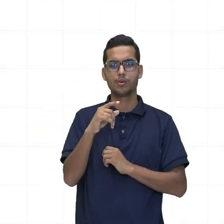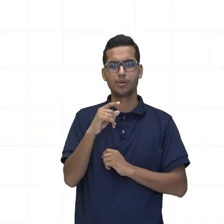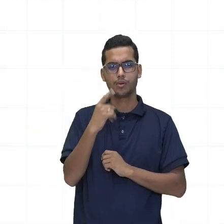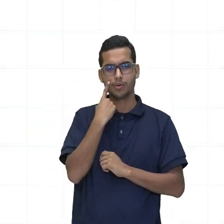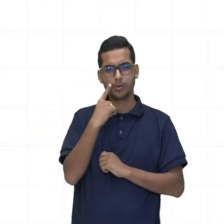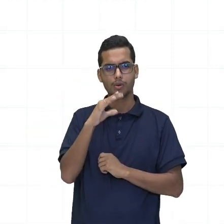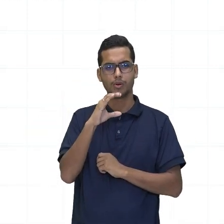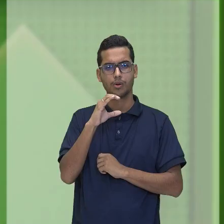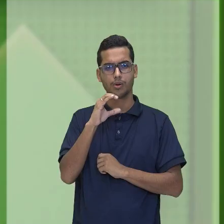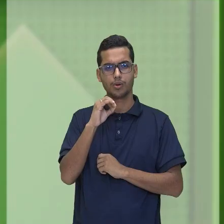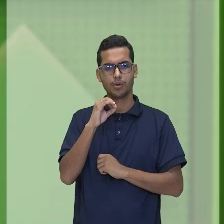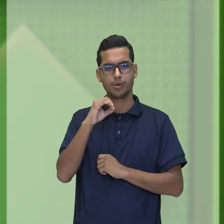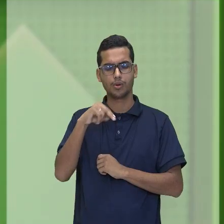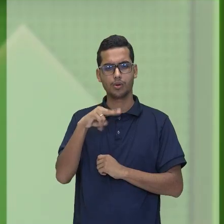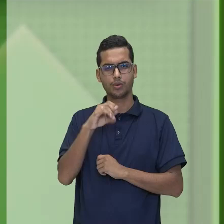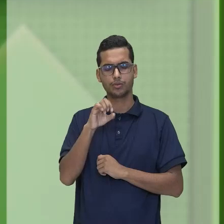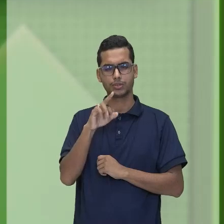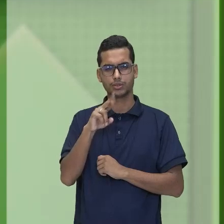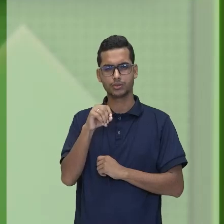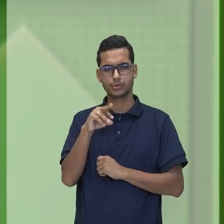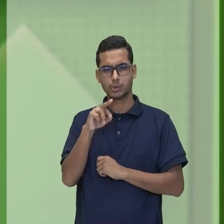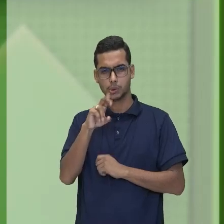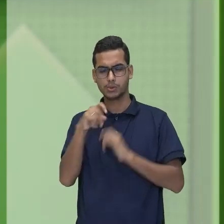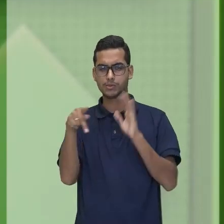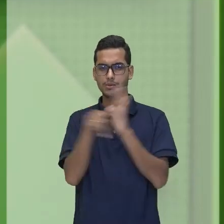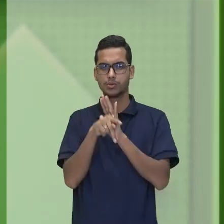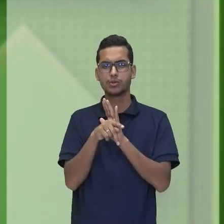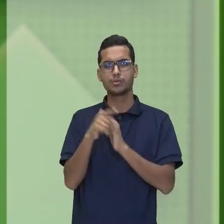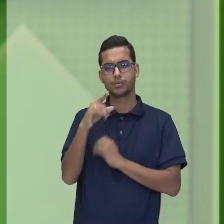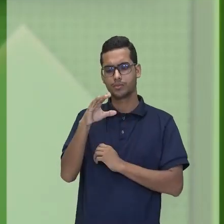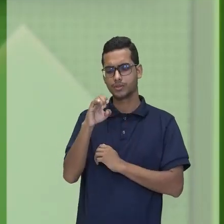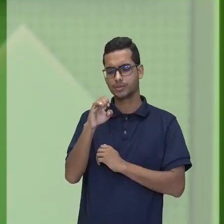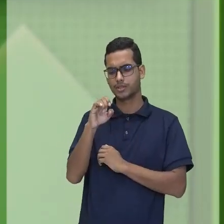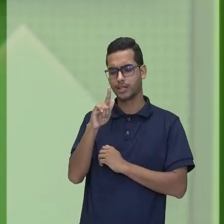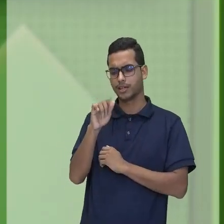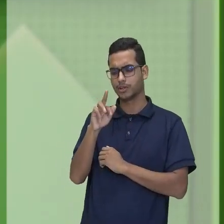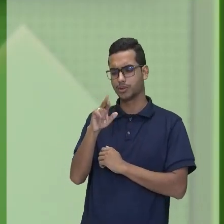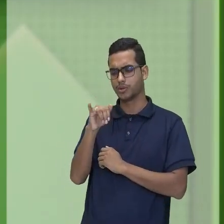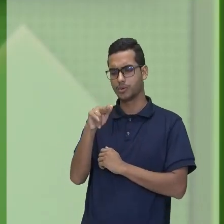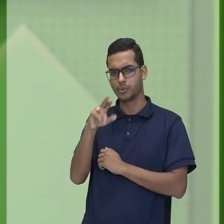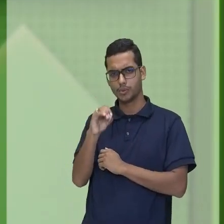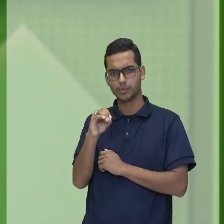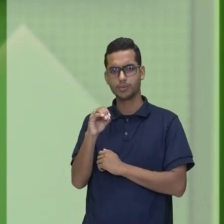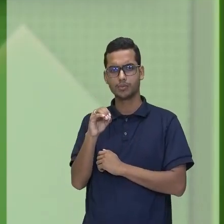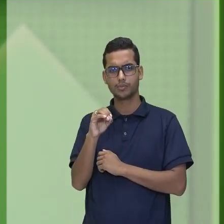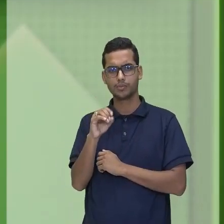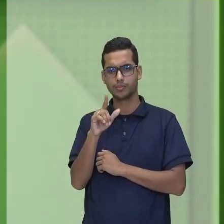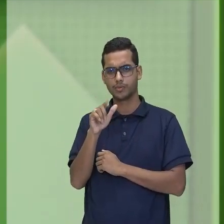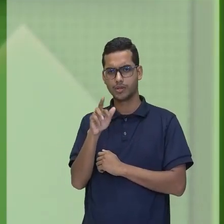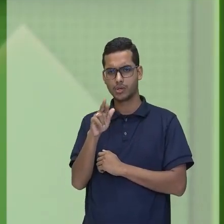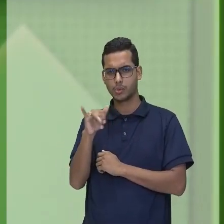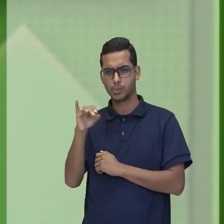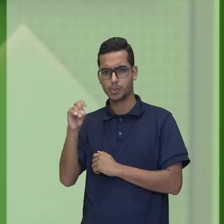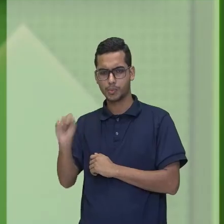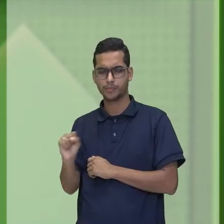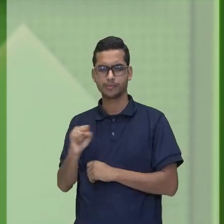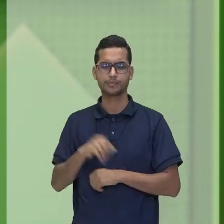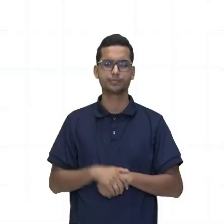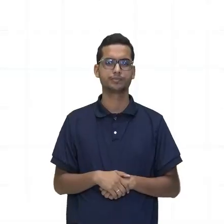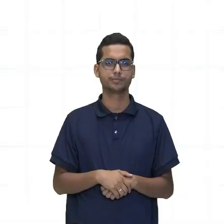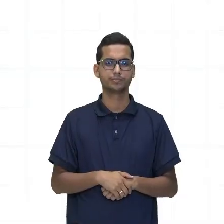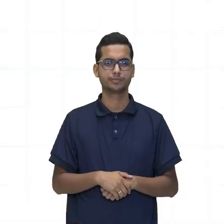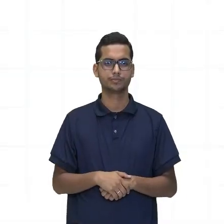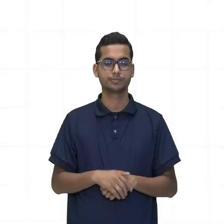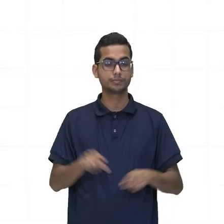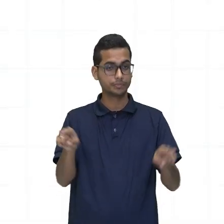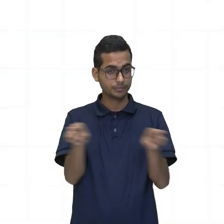que podem também servir de vetores para algumas doenças, como a gente acabou de ver. Existem ainda pulgas, né, que